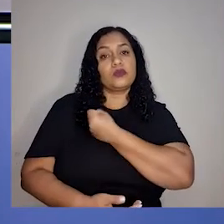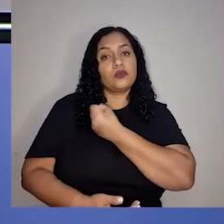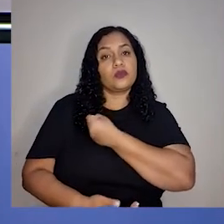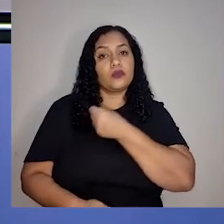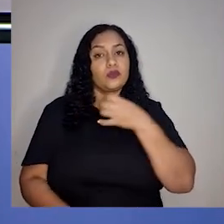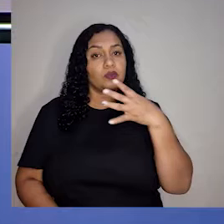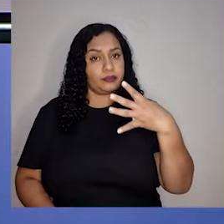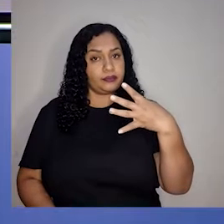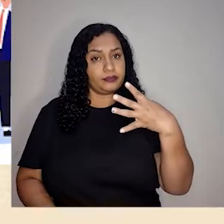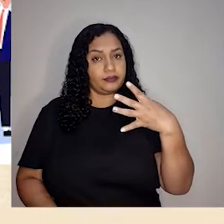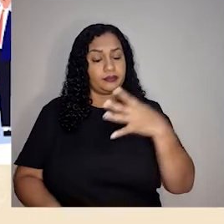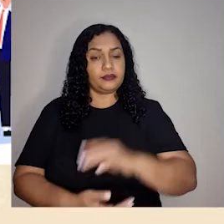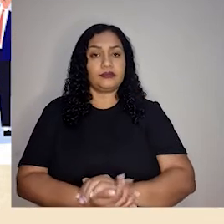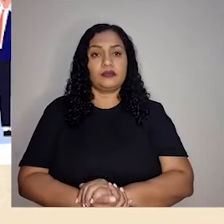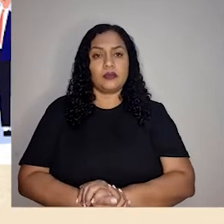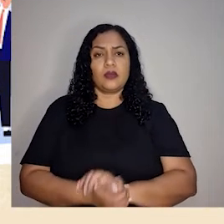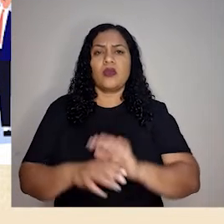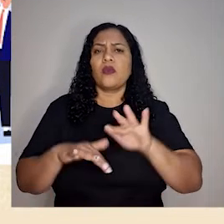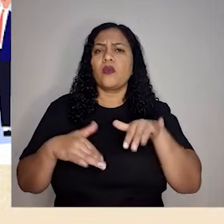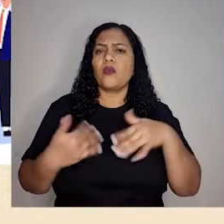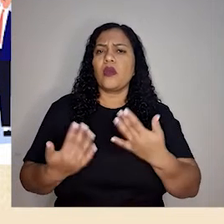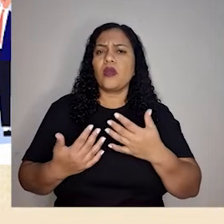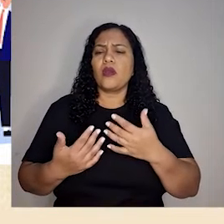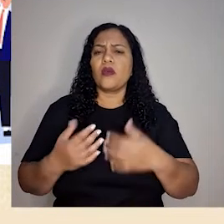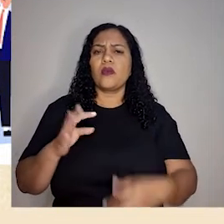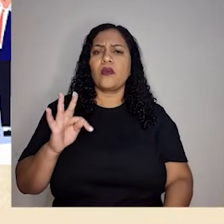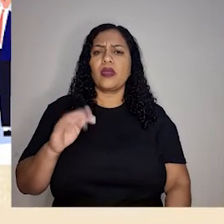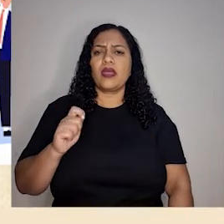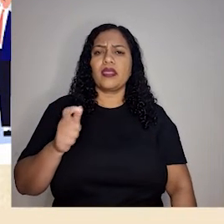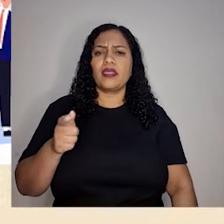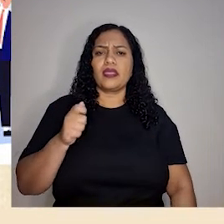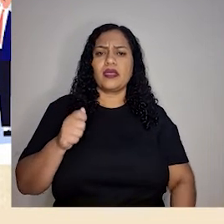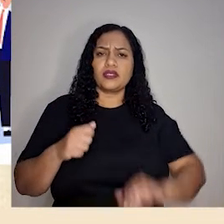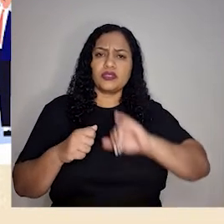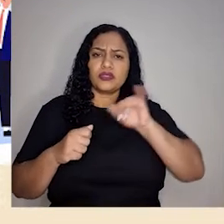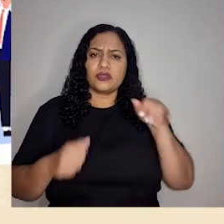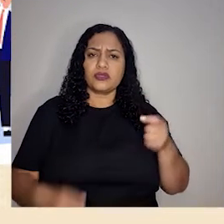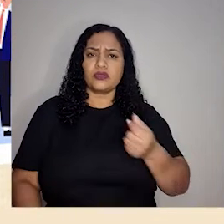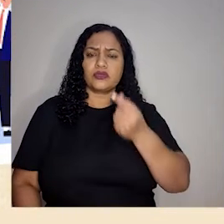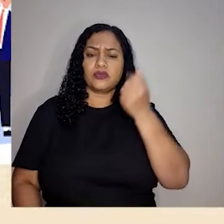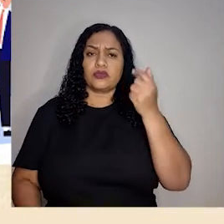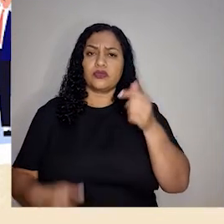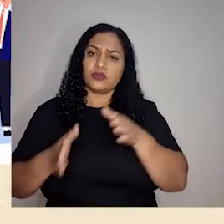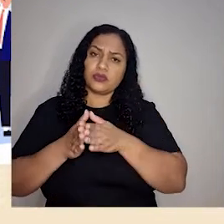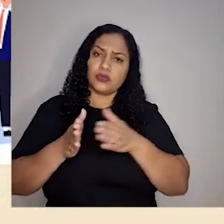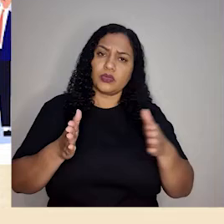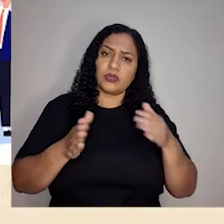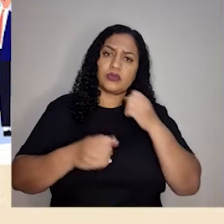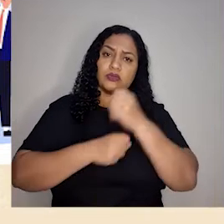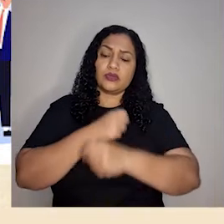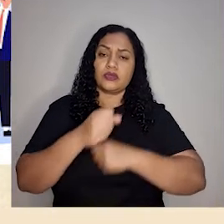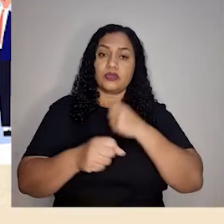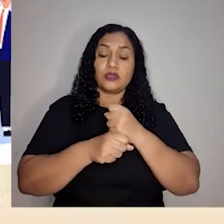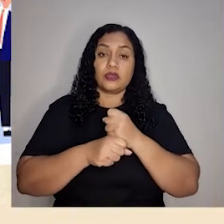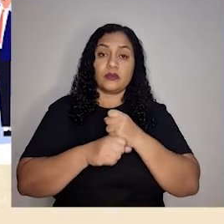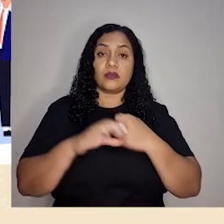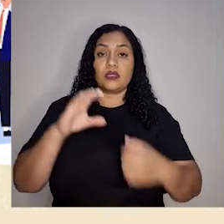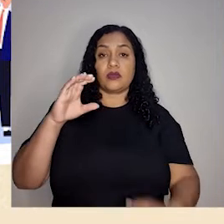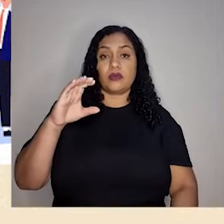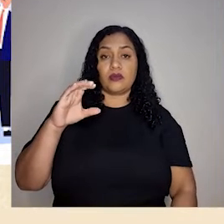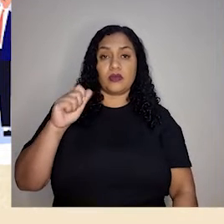número 4 Qual é a taxa de juros aplicada ao ano para que um capital de r$